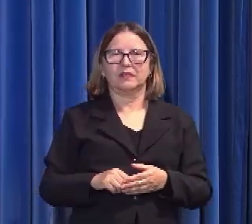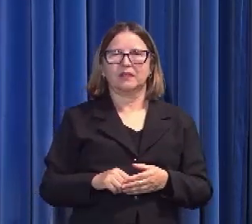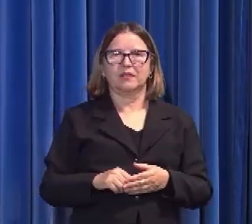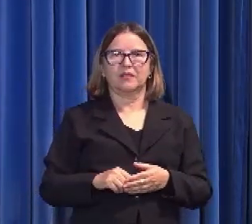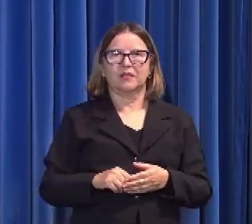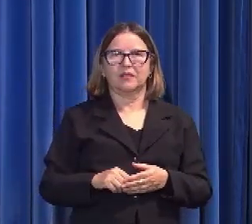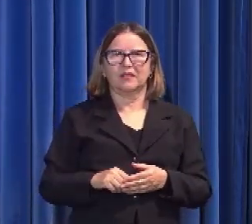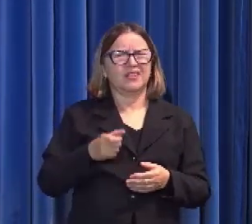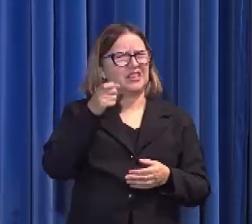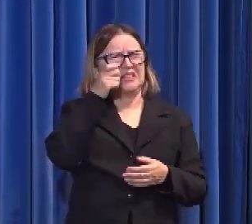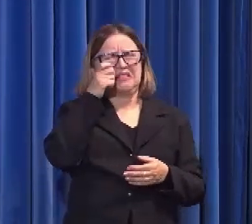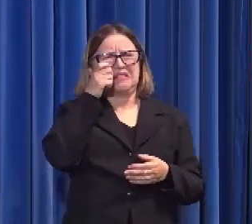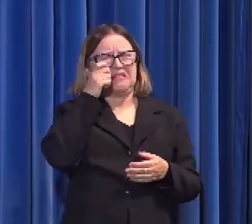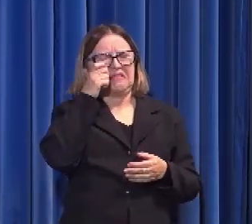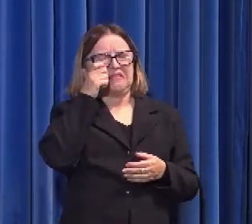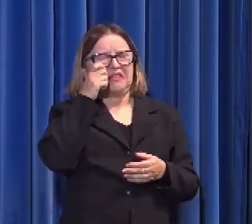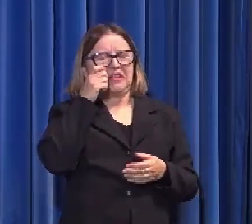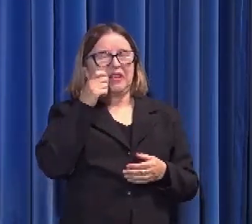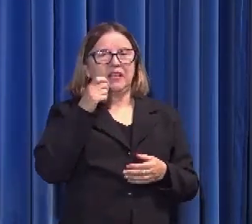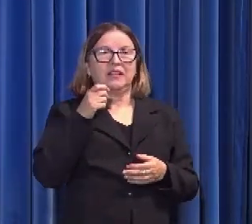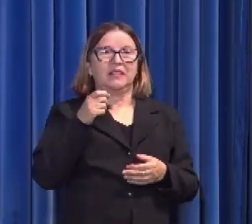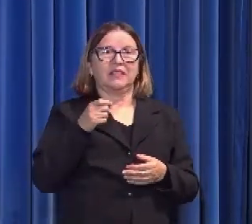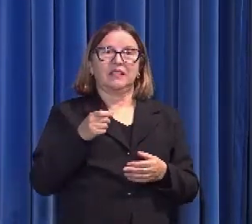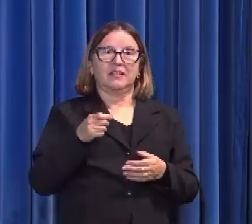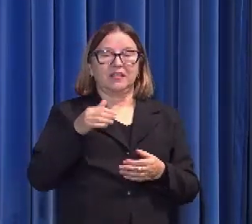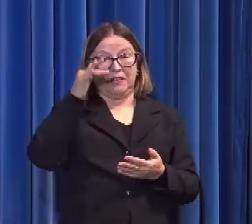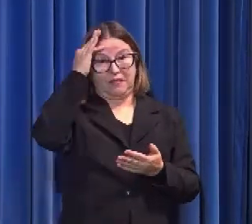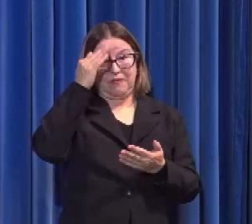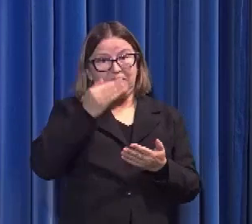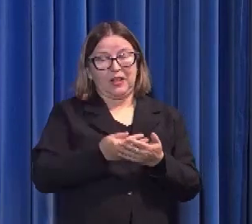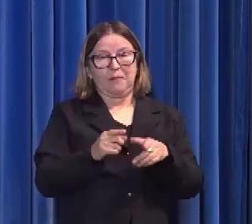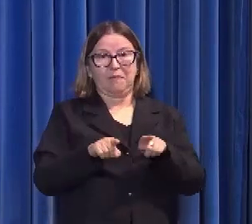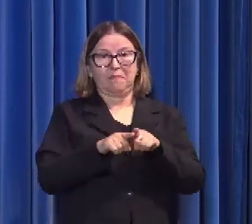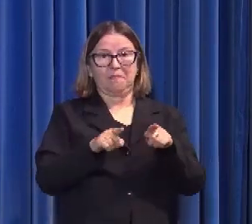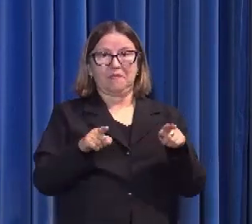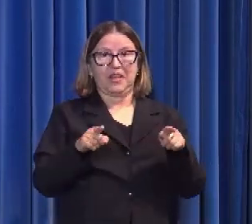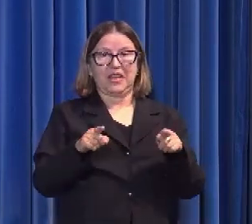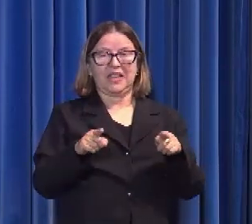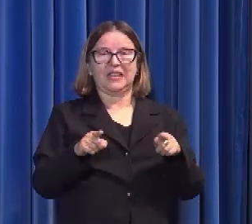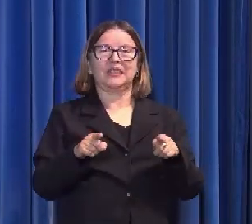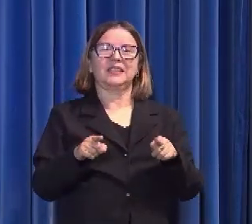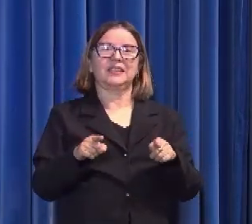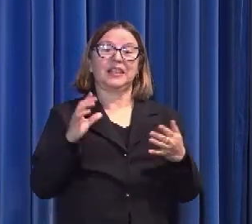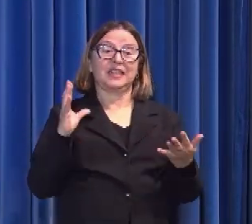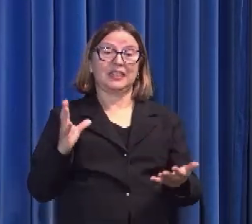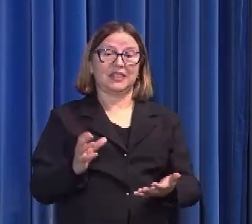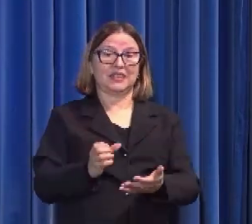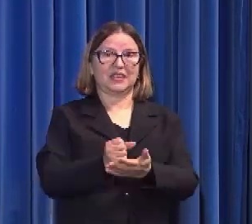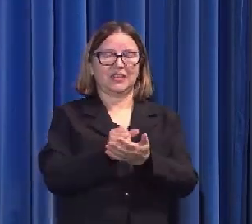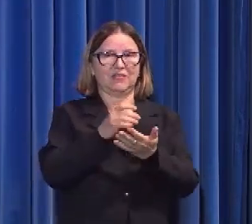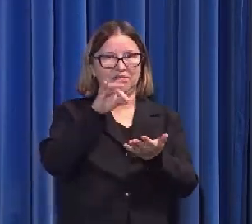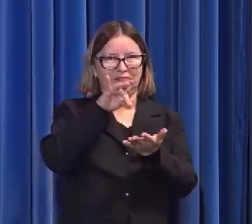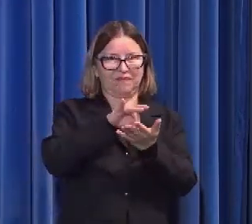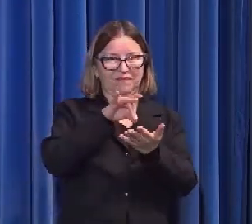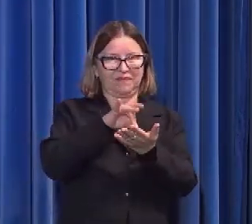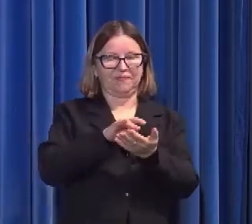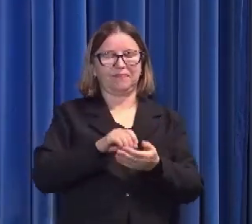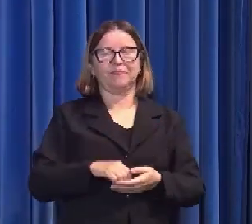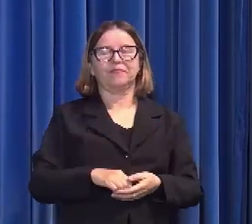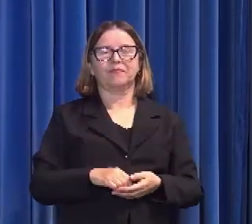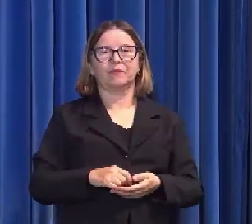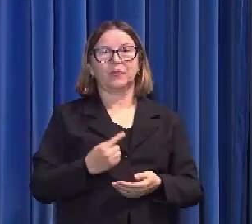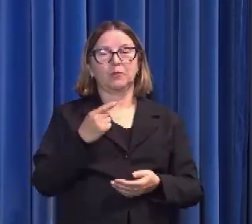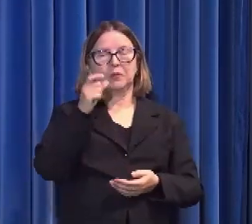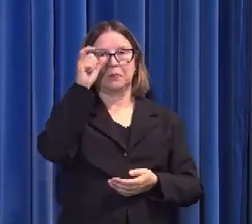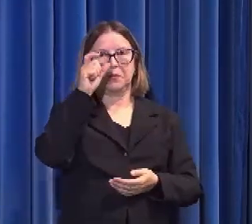profissões de fé em si mesmas mas em casos genuínos de salvação alguém observou